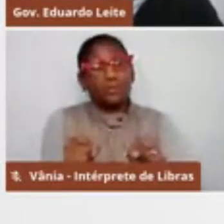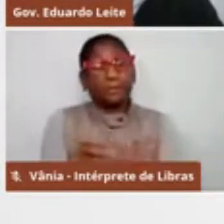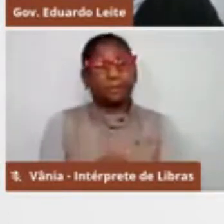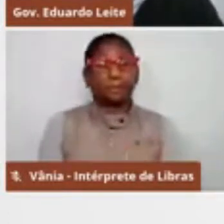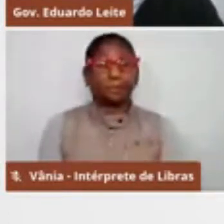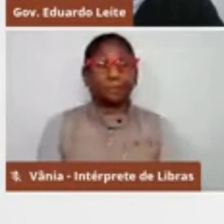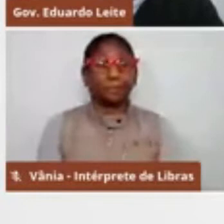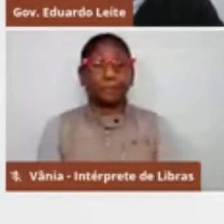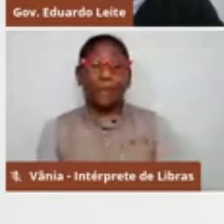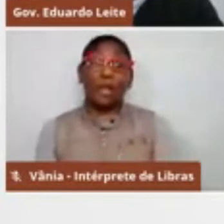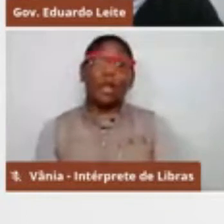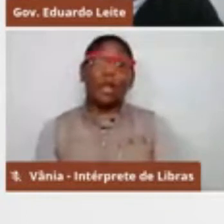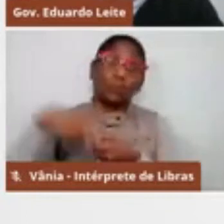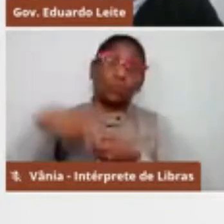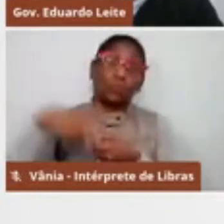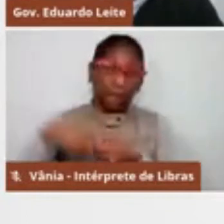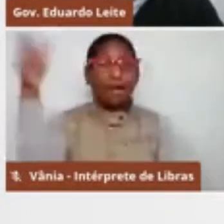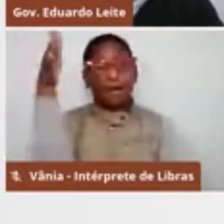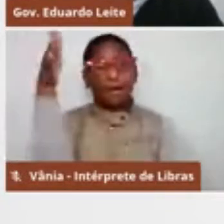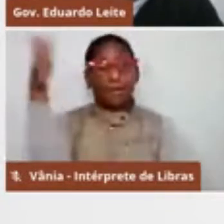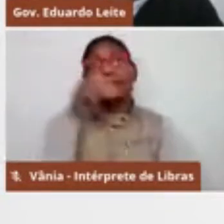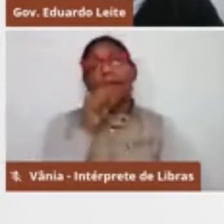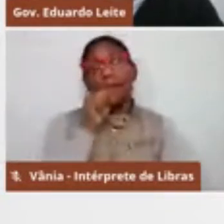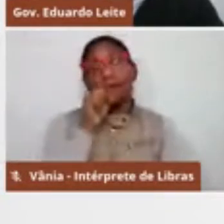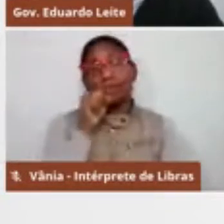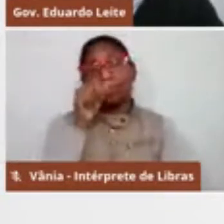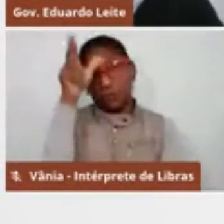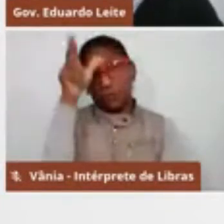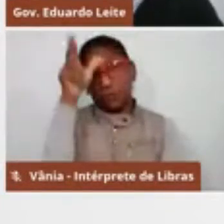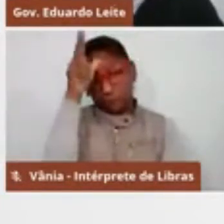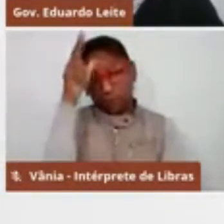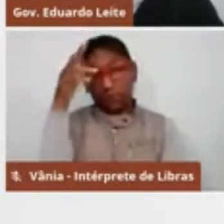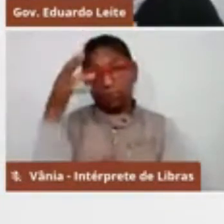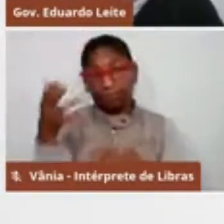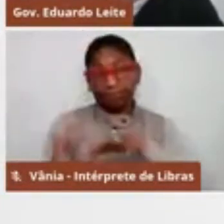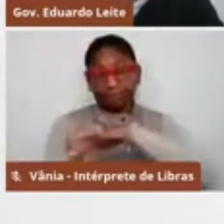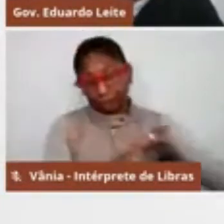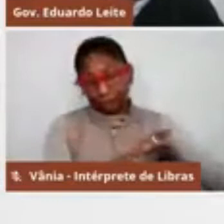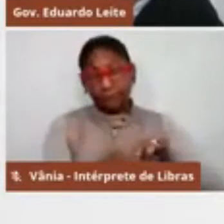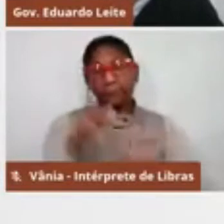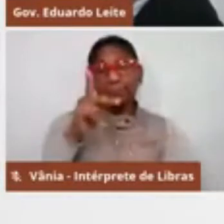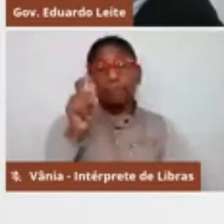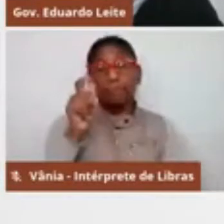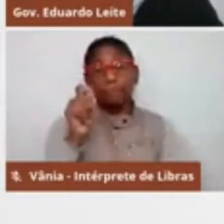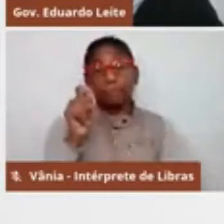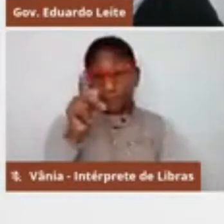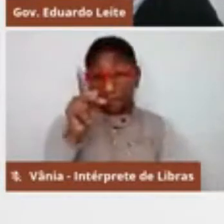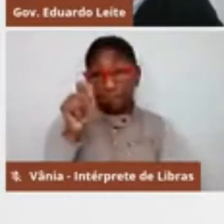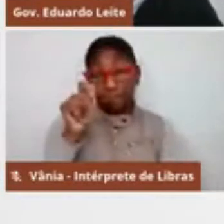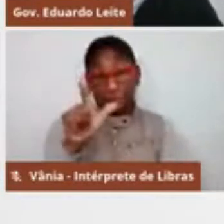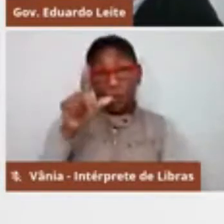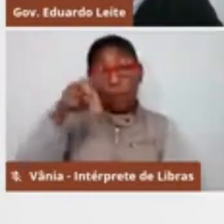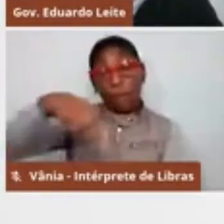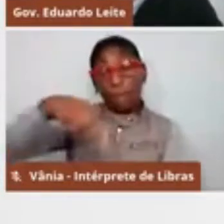um retorno à bandeira laranja em Novo Hamburgo. Palmeira das Missões, que está na macro-região norte também,